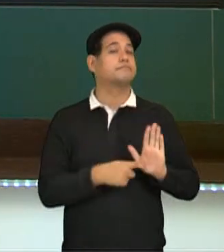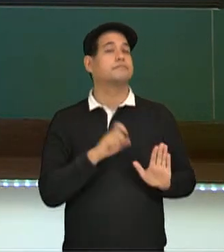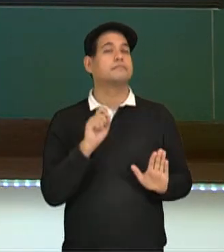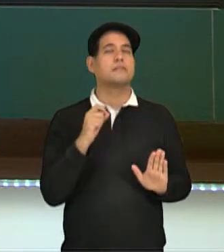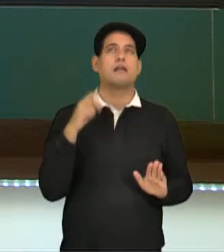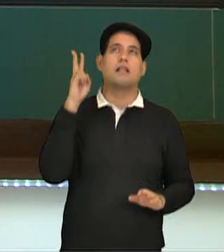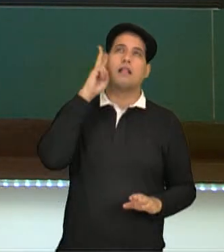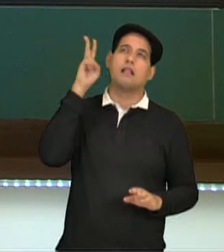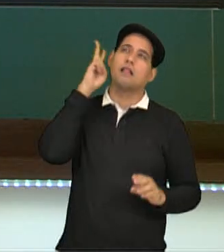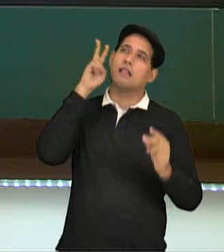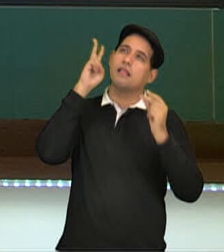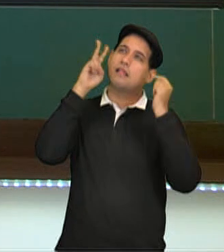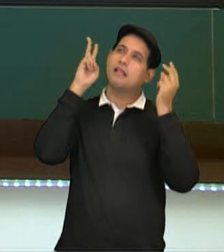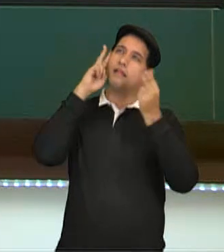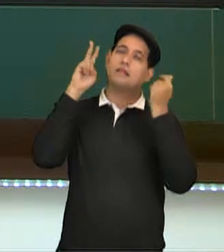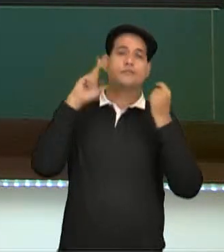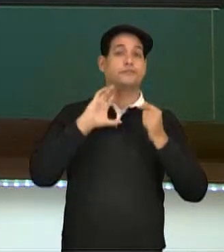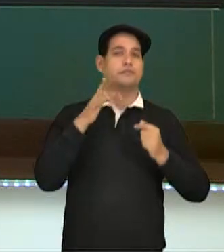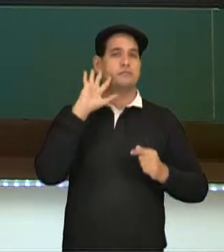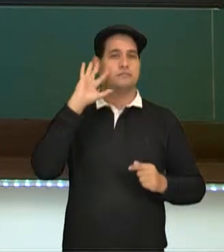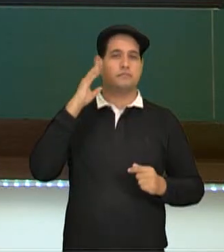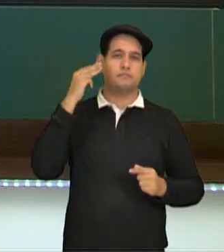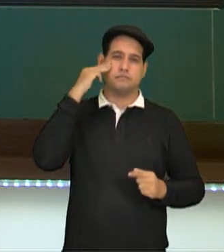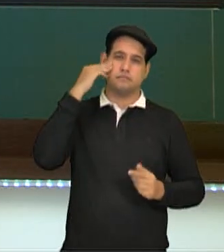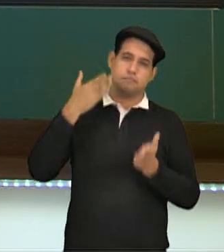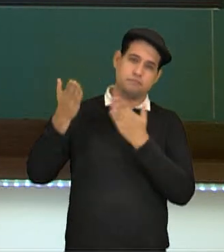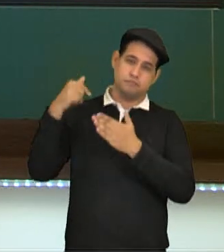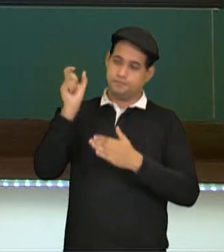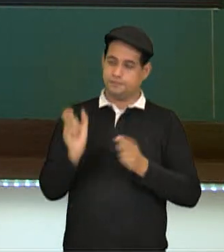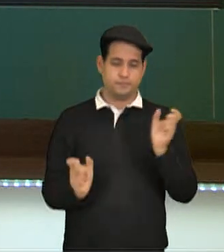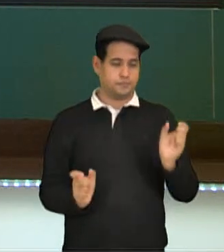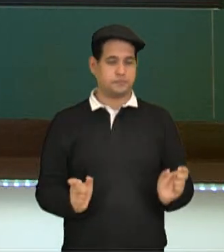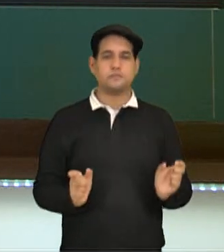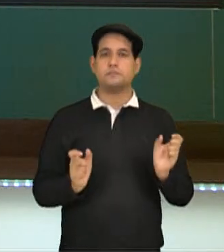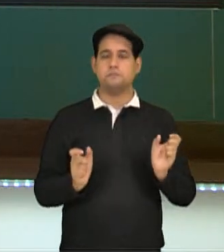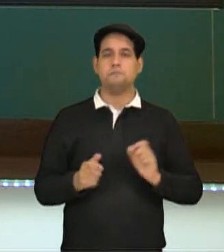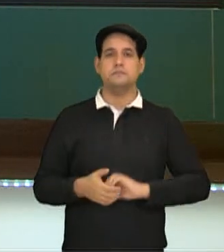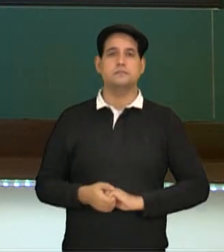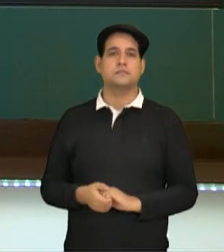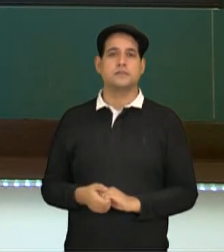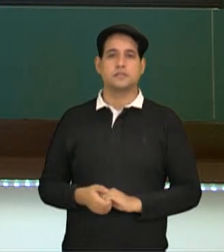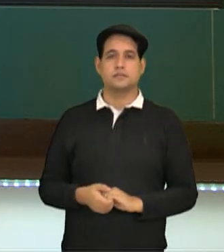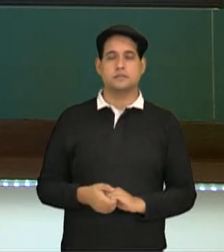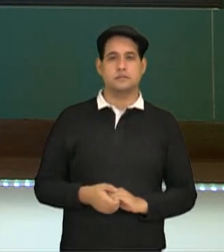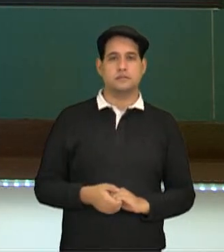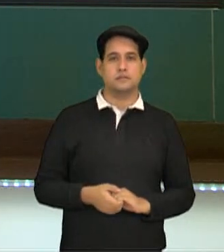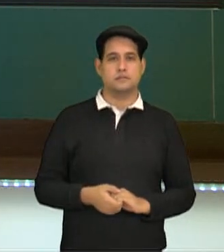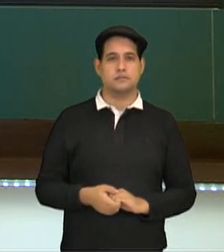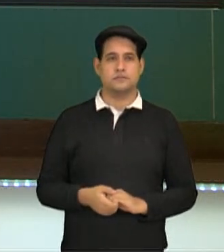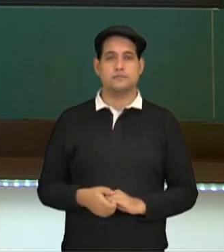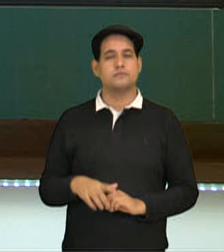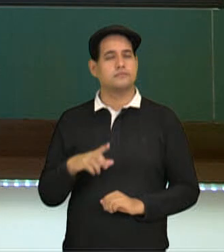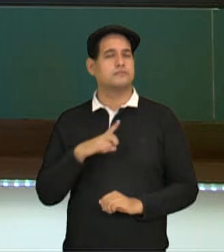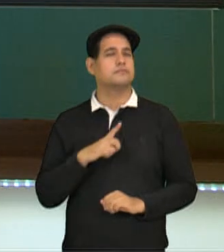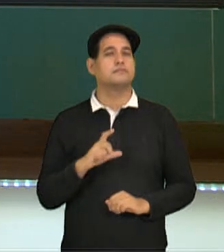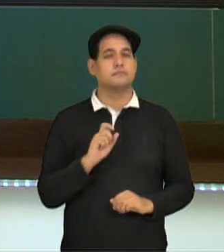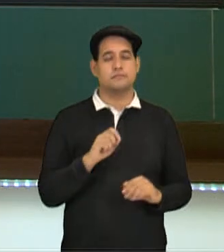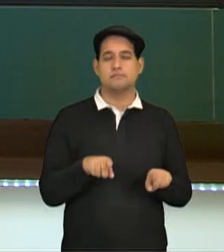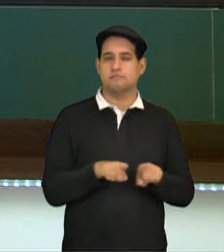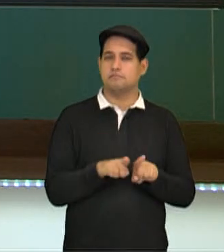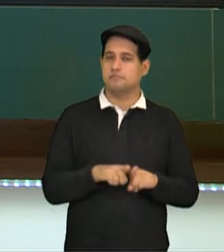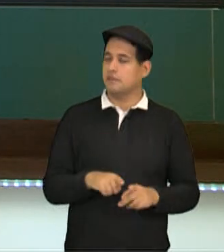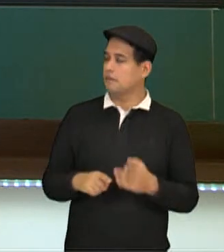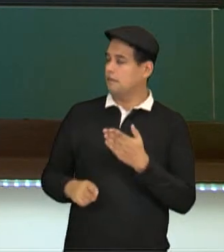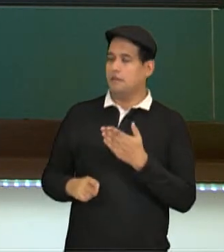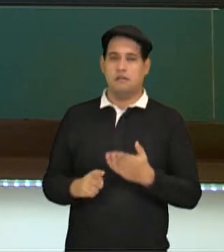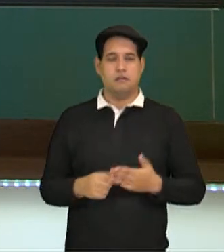das recordações, das lembranças, das memórias dos personagens, certo? Então, a gente tem também um pouquinho disso aqui